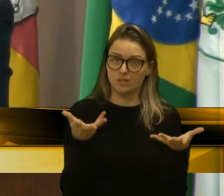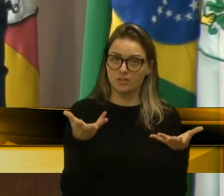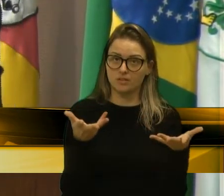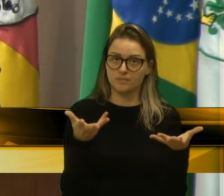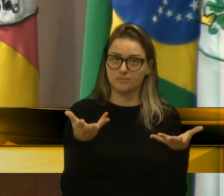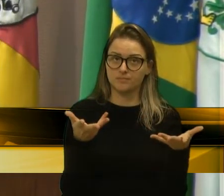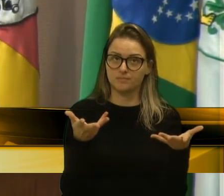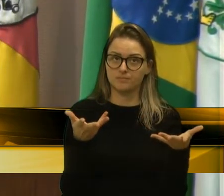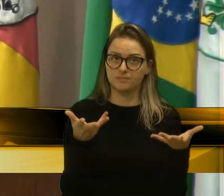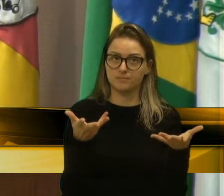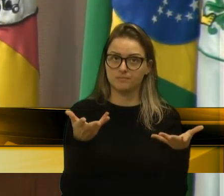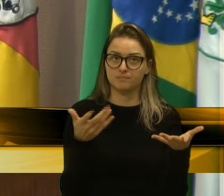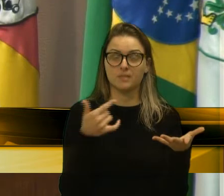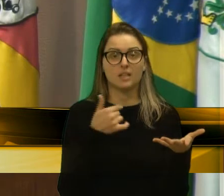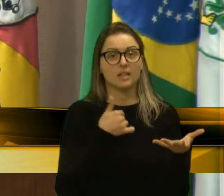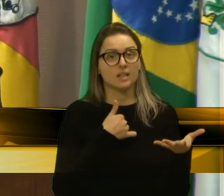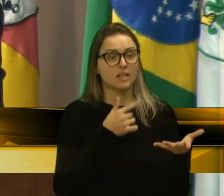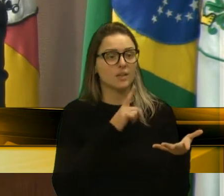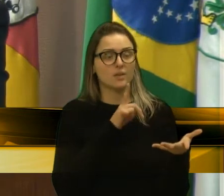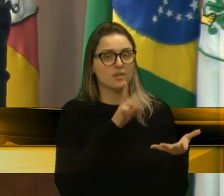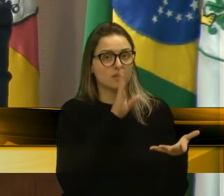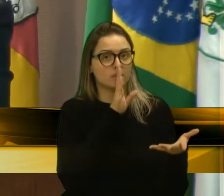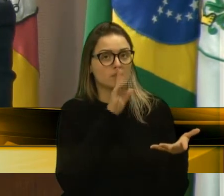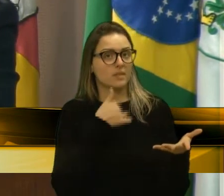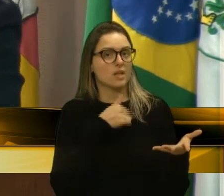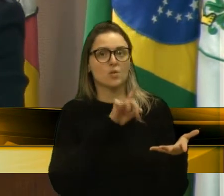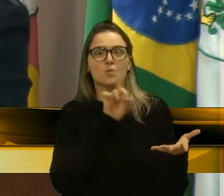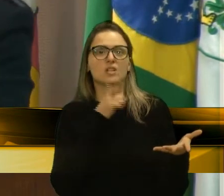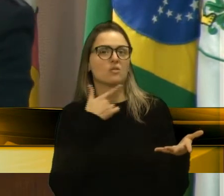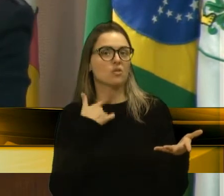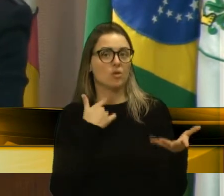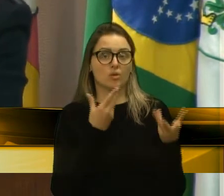até nem ia falar. Não gosto muito de falar.